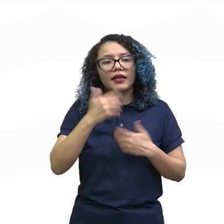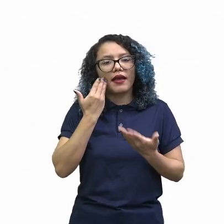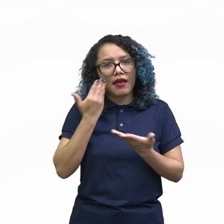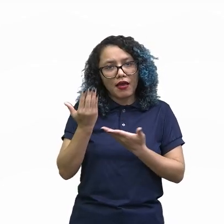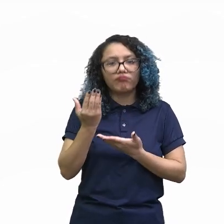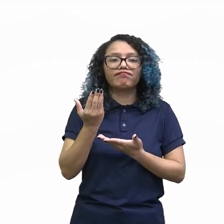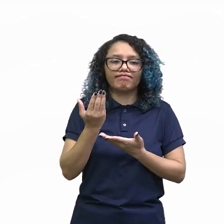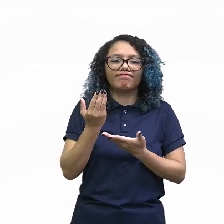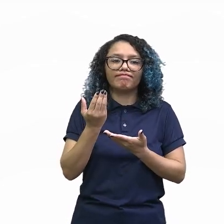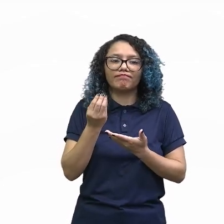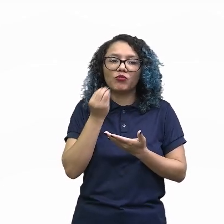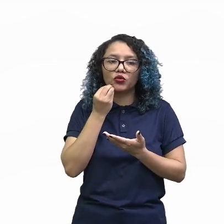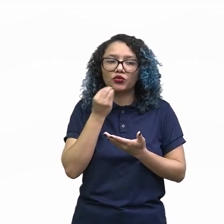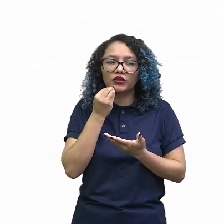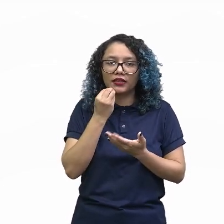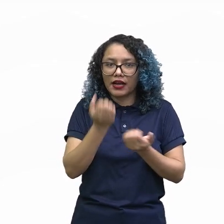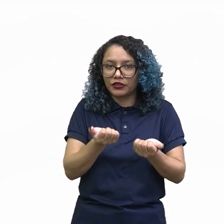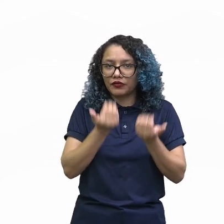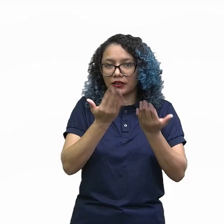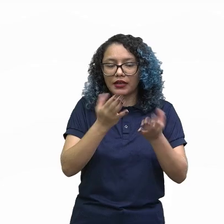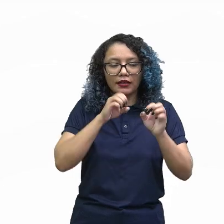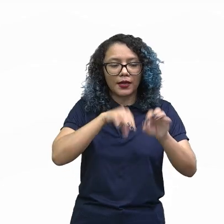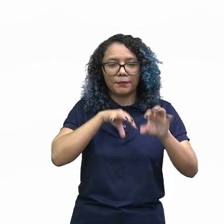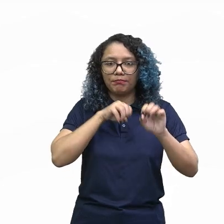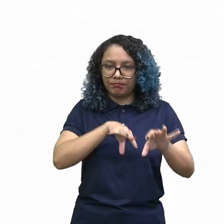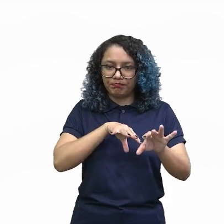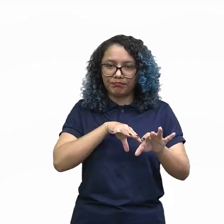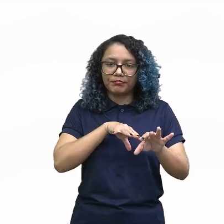essa possibilidade, né, de você poder